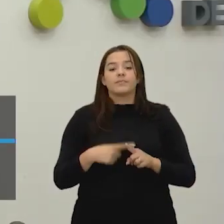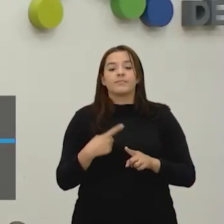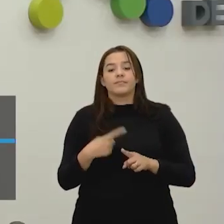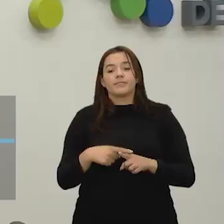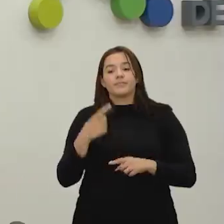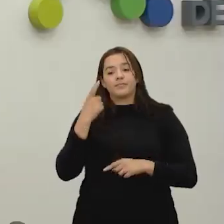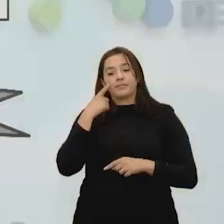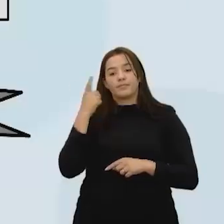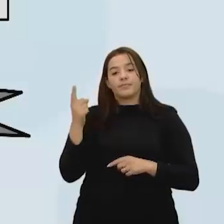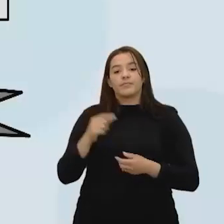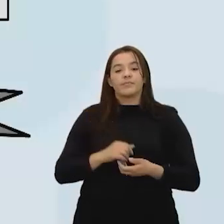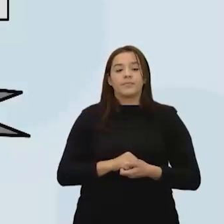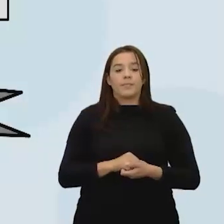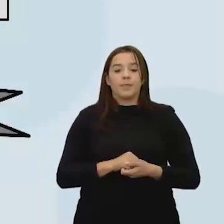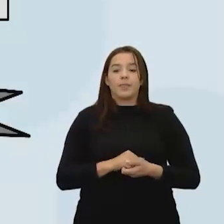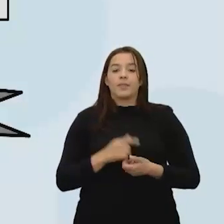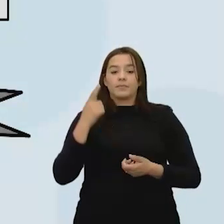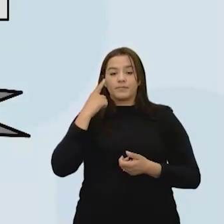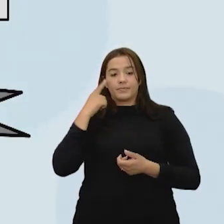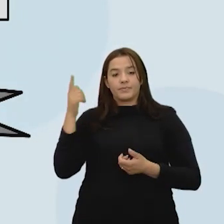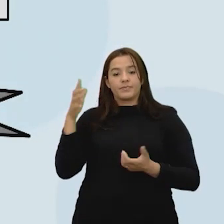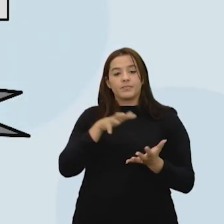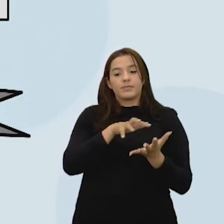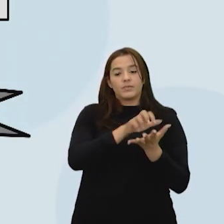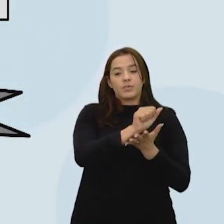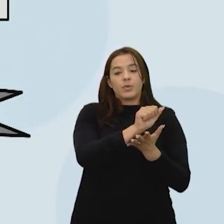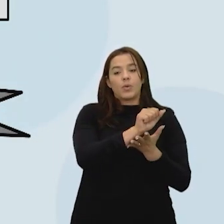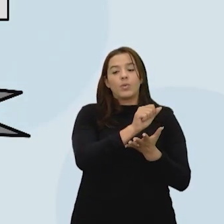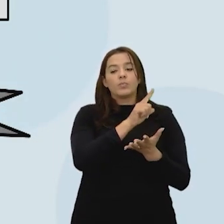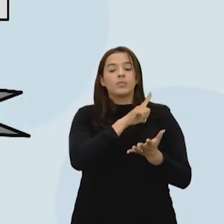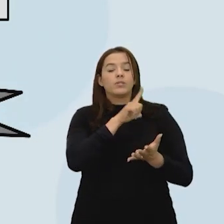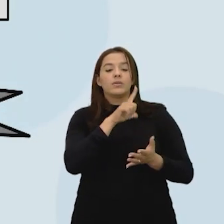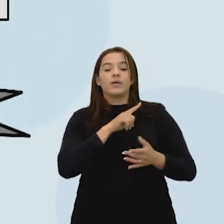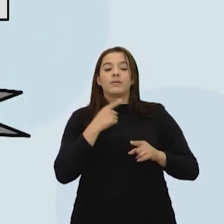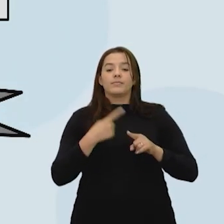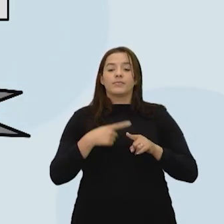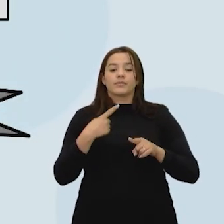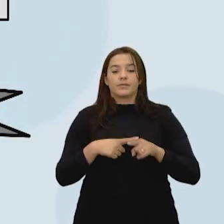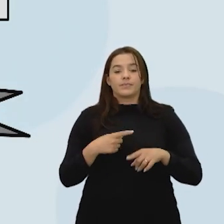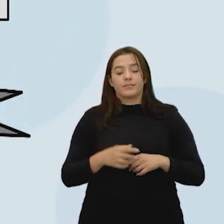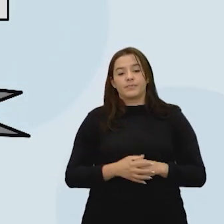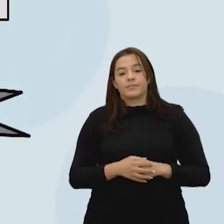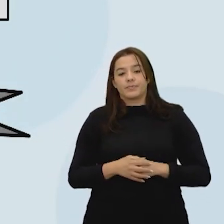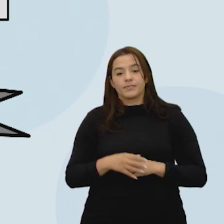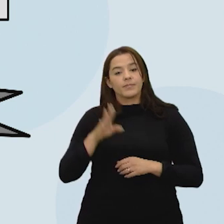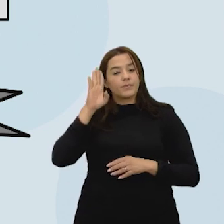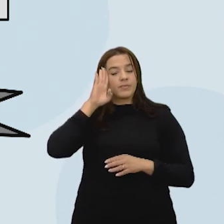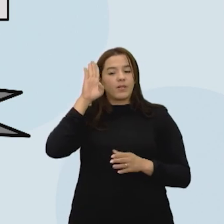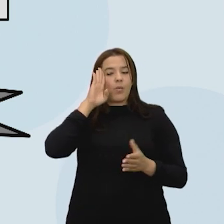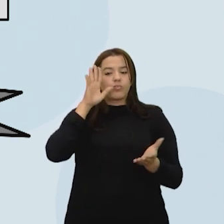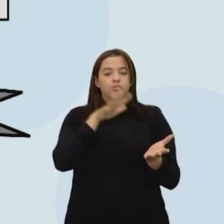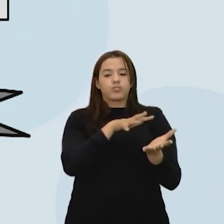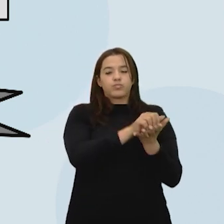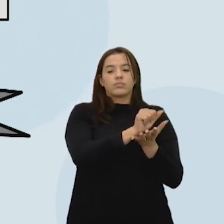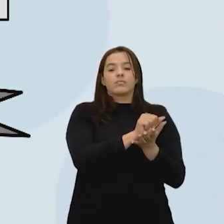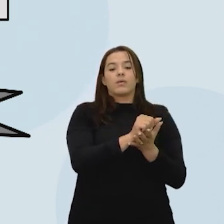para o LED, olha lá. Esse golpe militar acontece, a economia